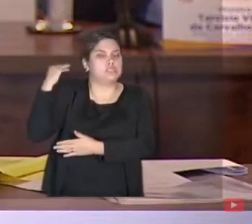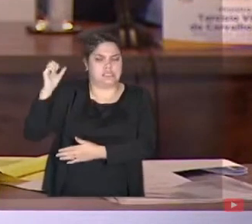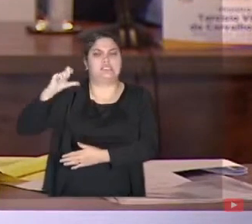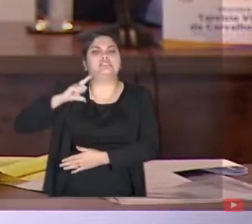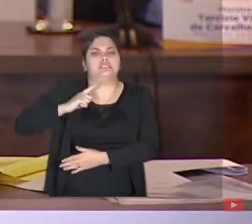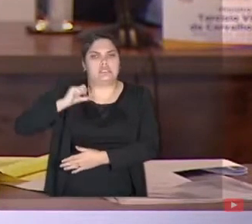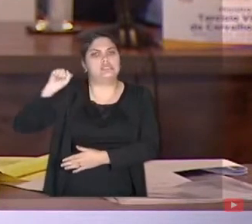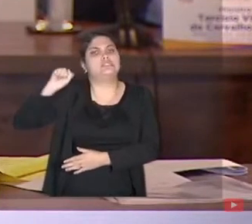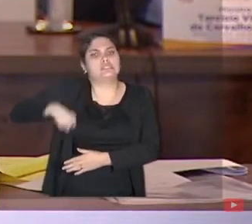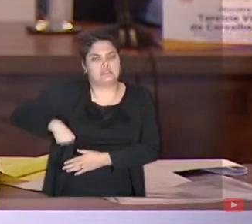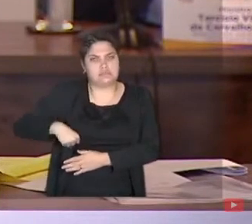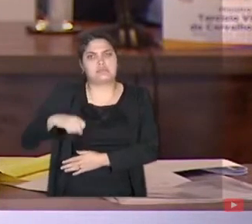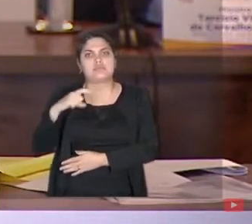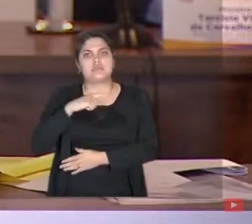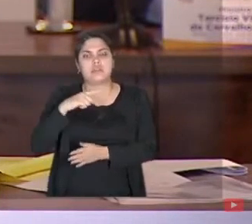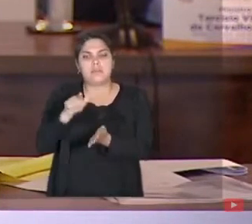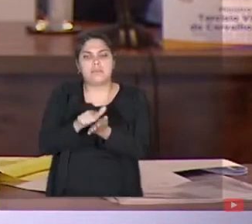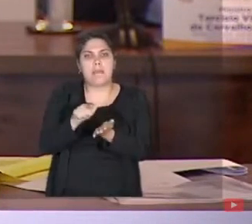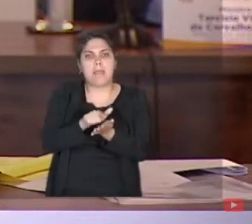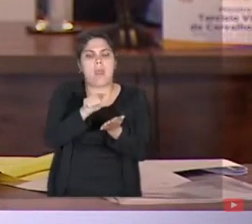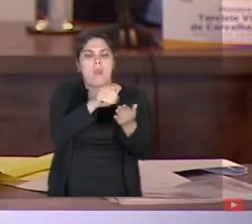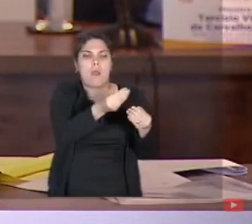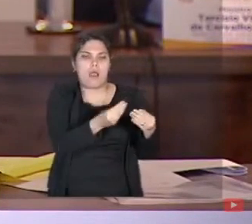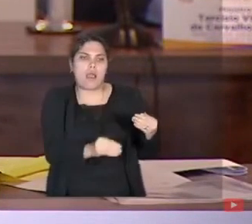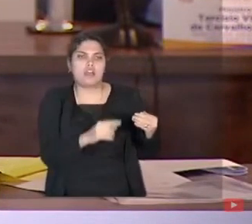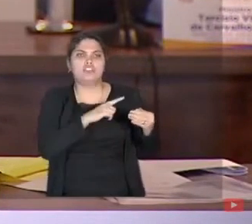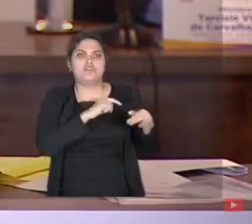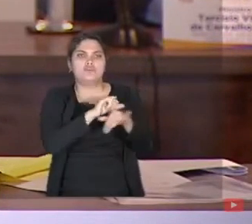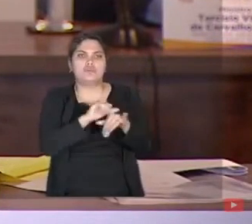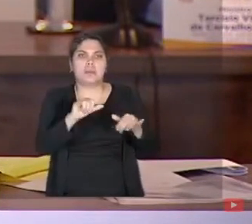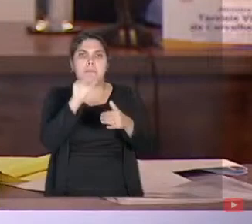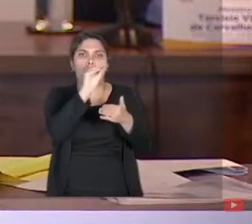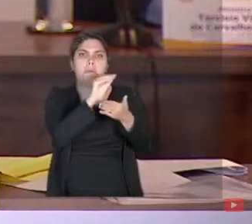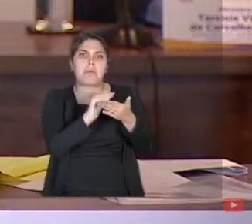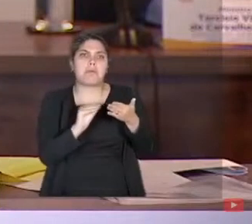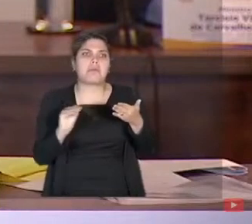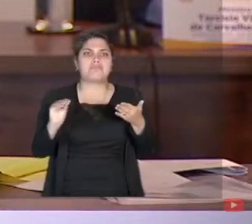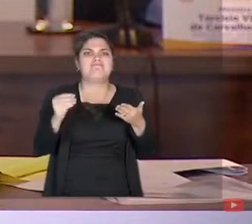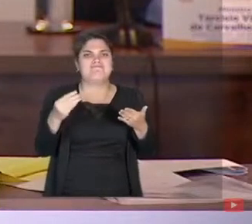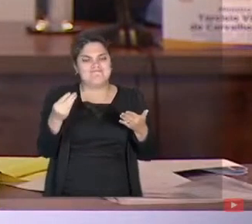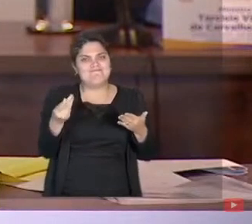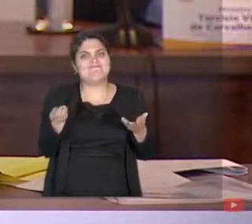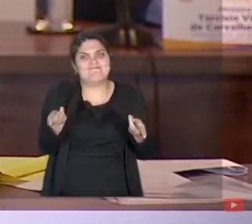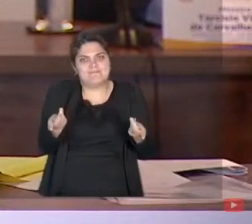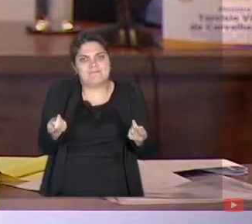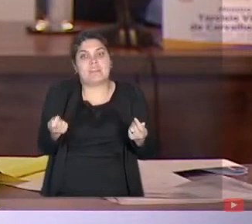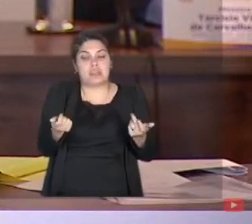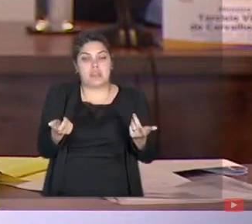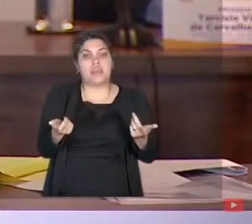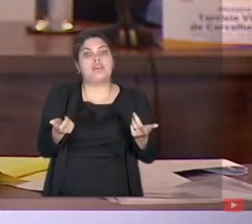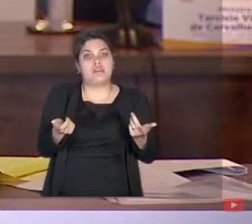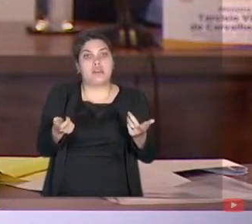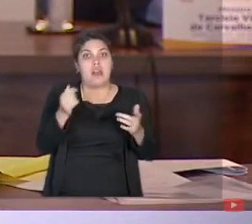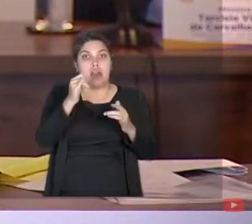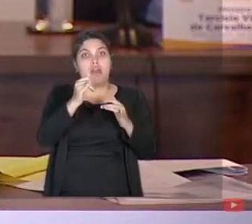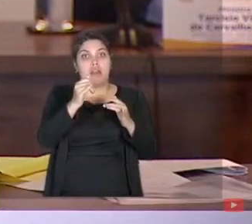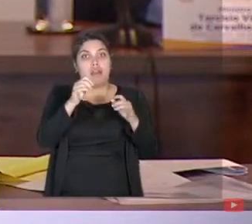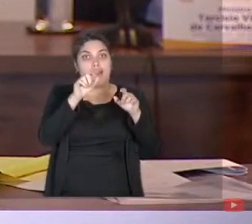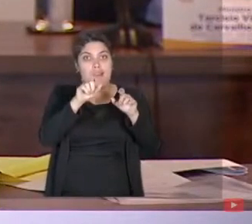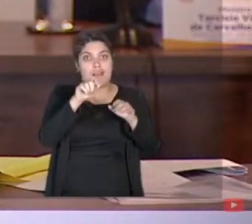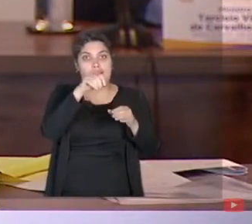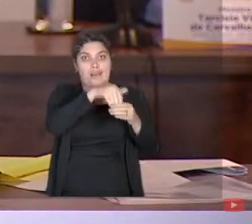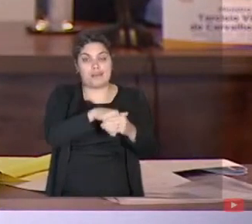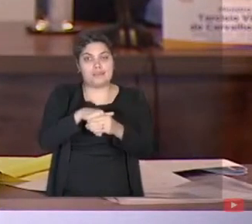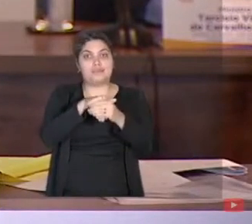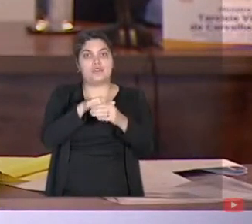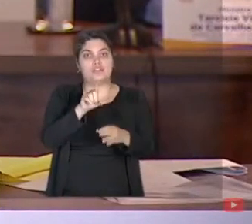em que você lançava em mapas o resultado das eleições. Portanto, a eleição digital eliminou